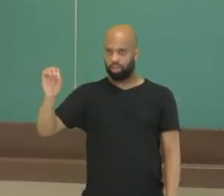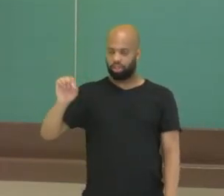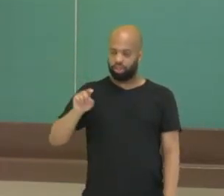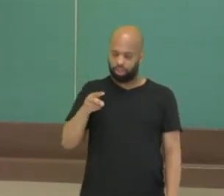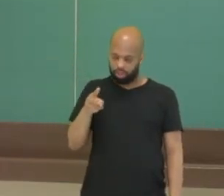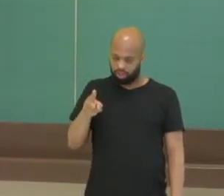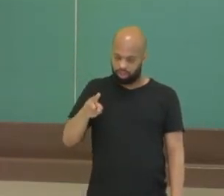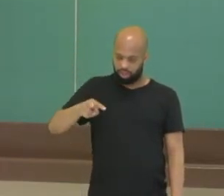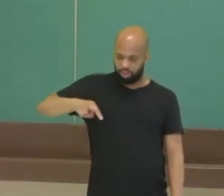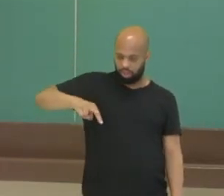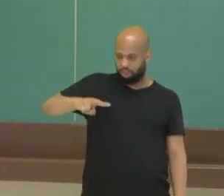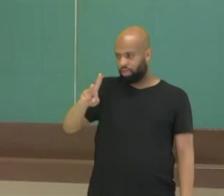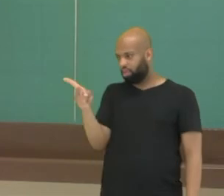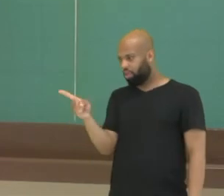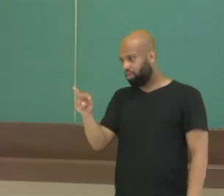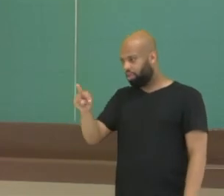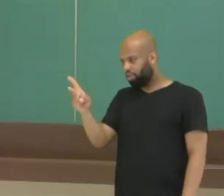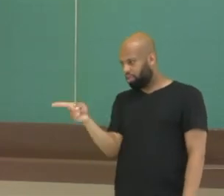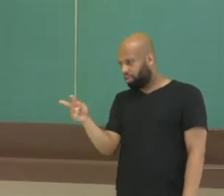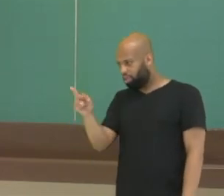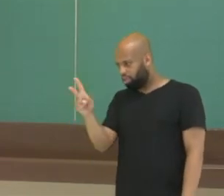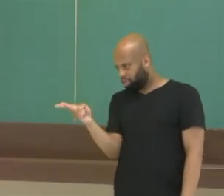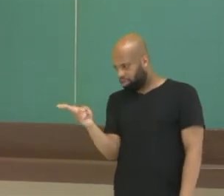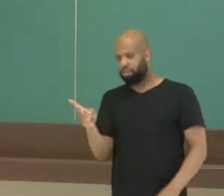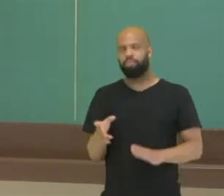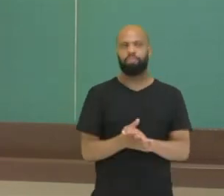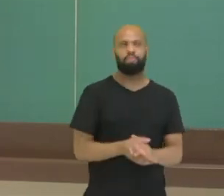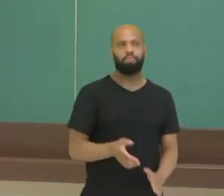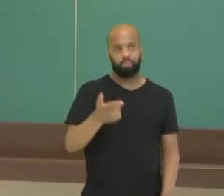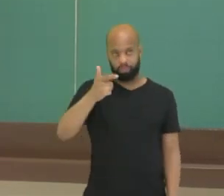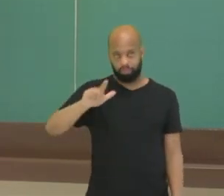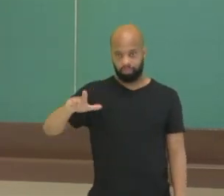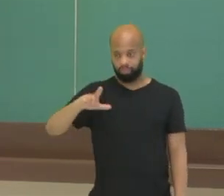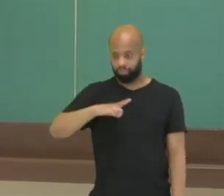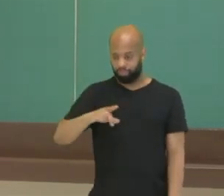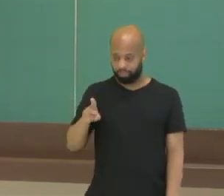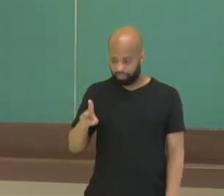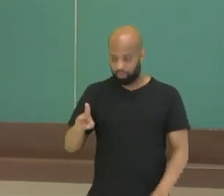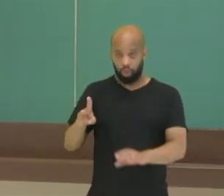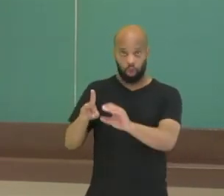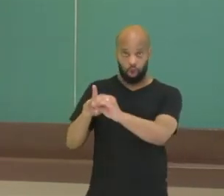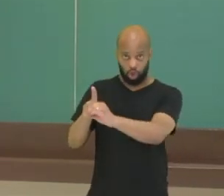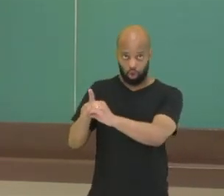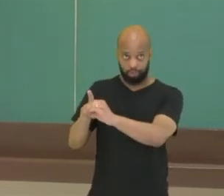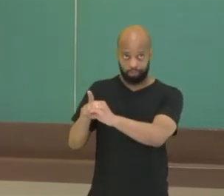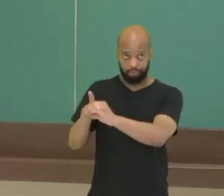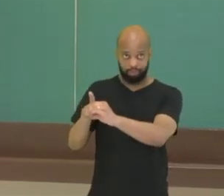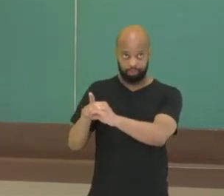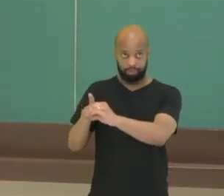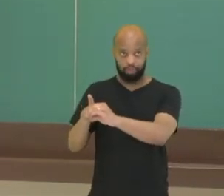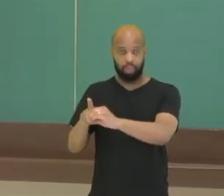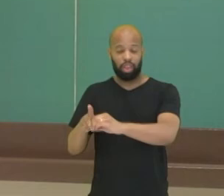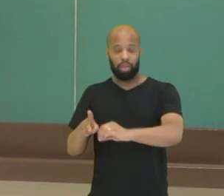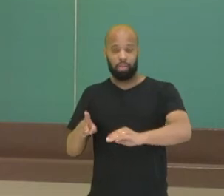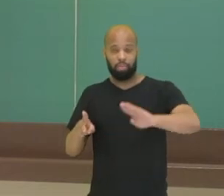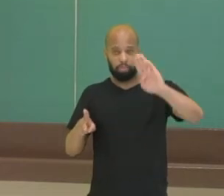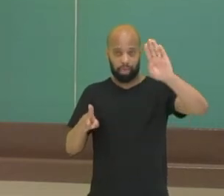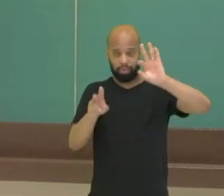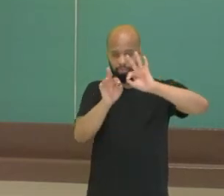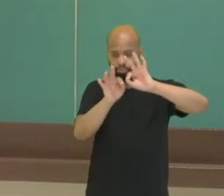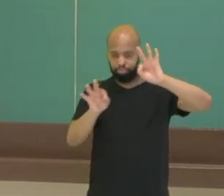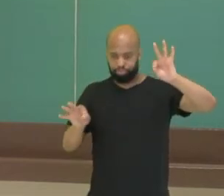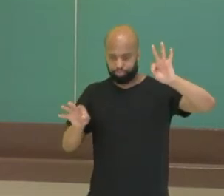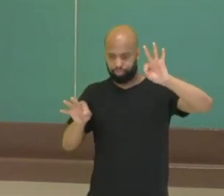C e risca na retinha. De novo, une o O com o B, marca 110 graus